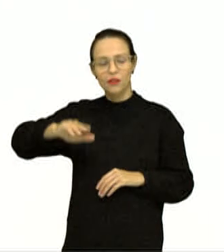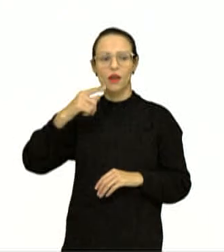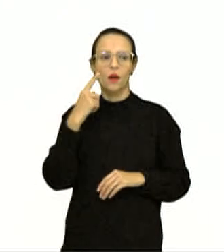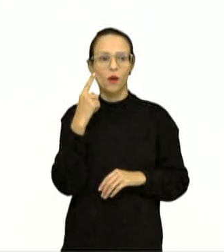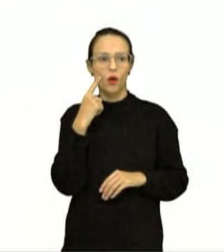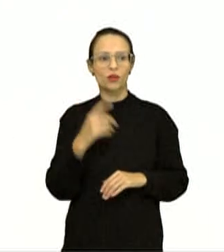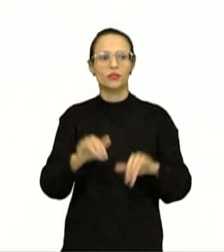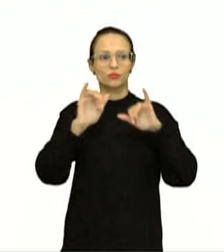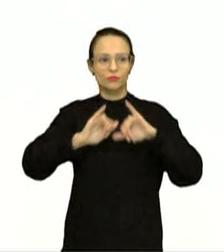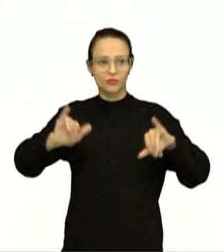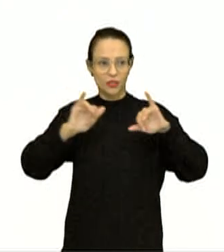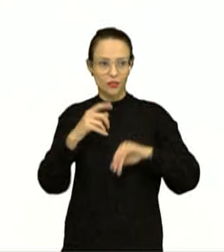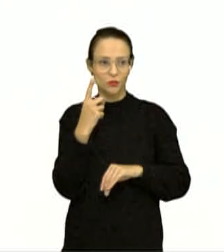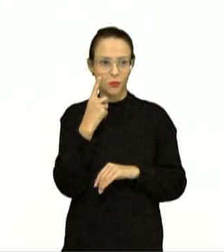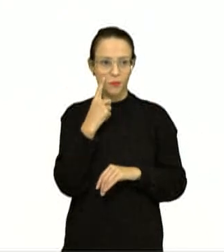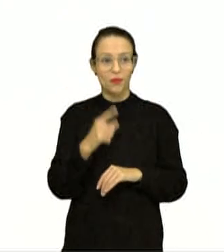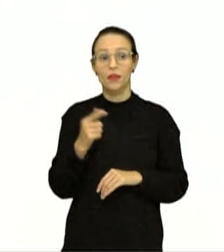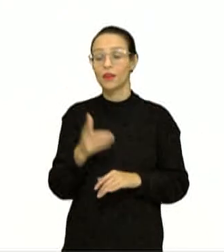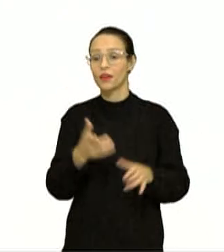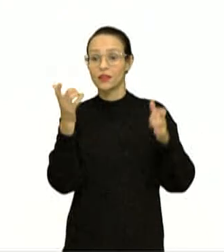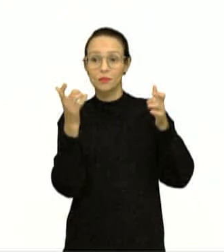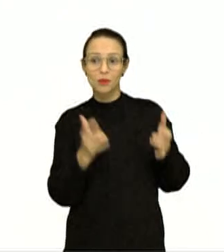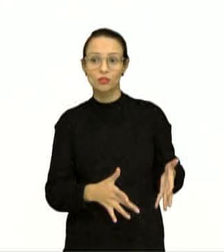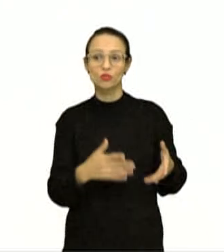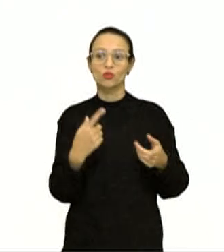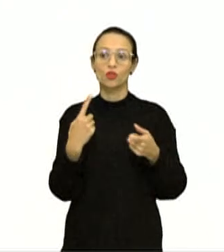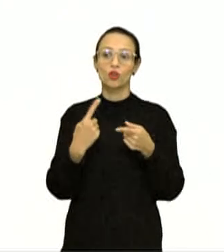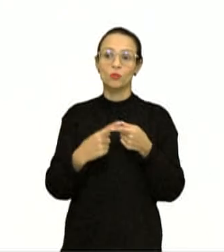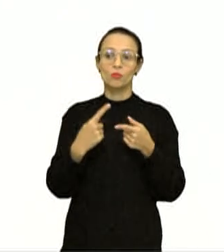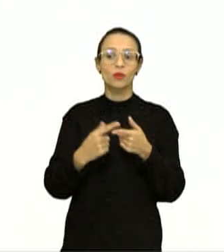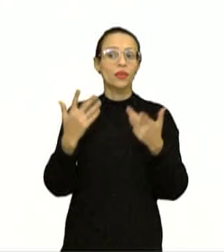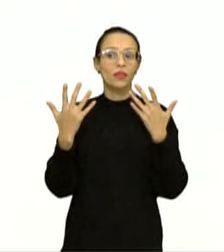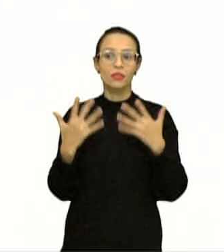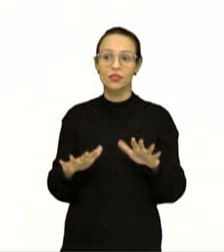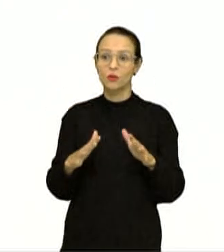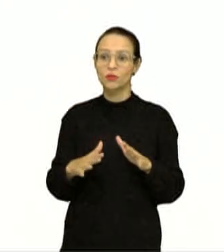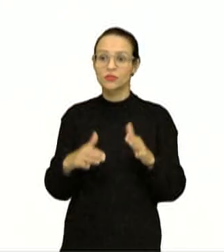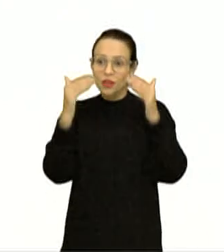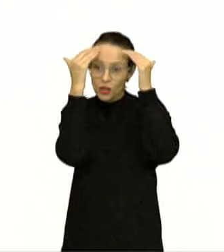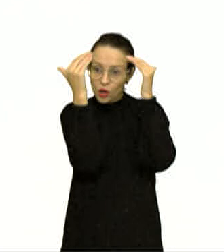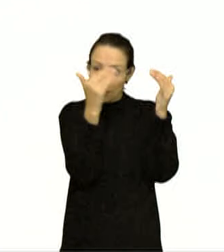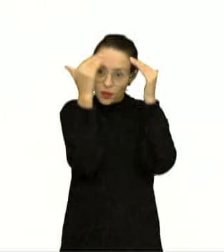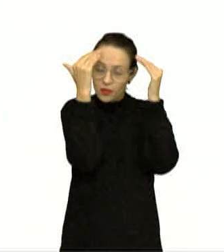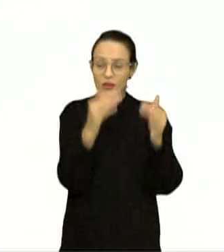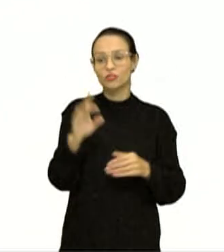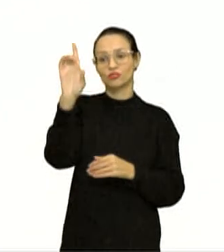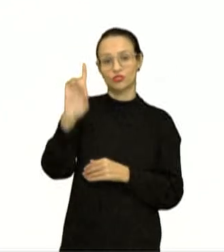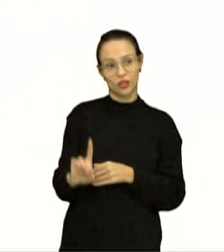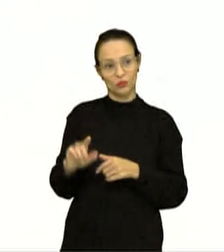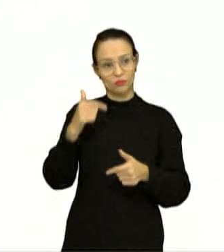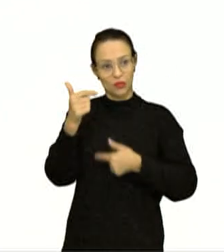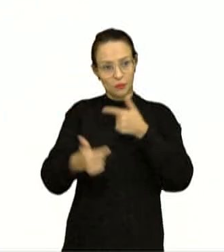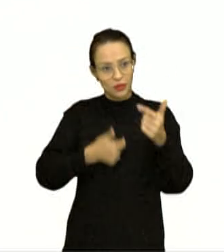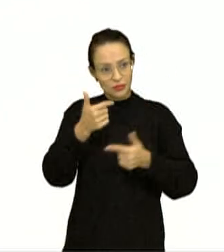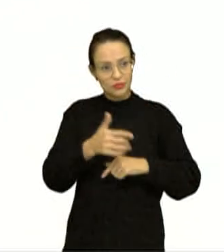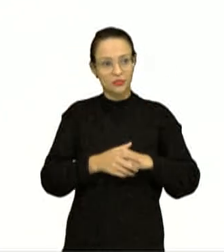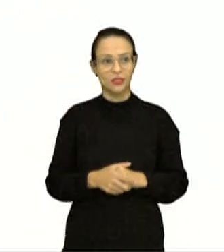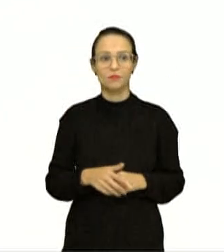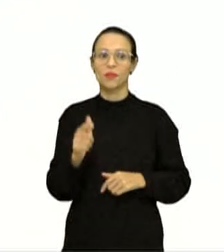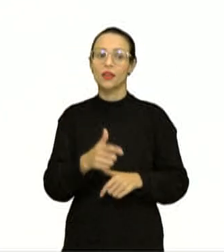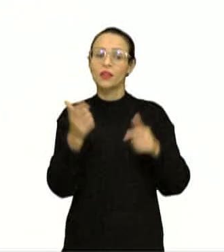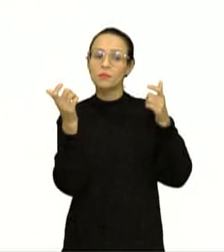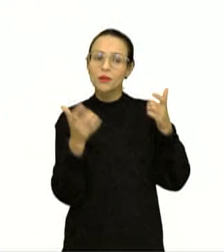do enunciado. Ele abandonou a caravana porque não quiseram cumprir com seus direitos trabalhistas. Ele